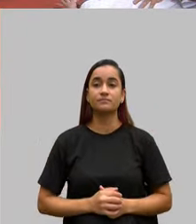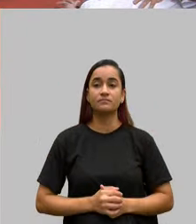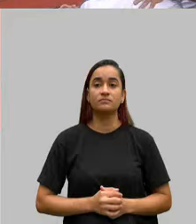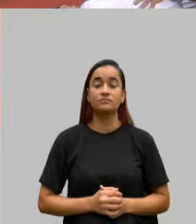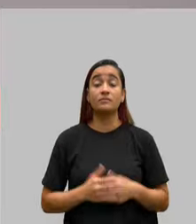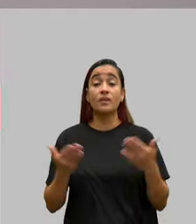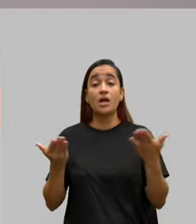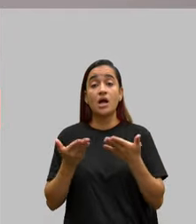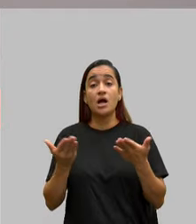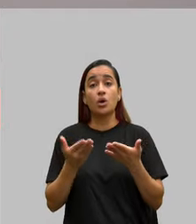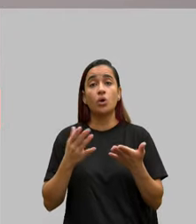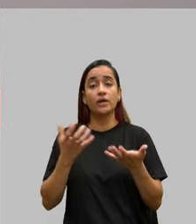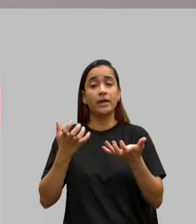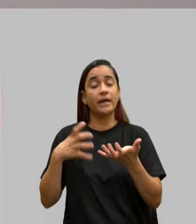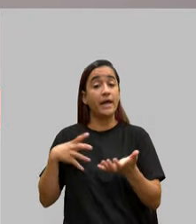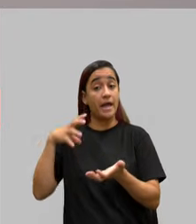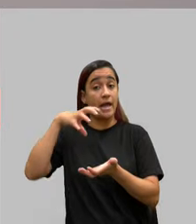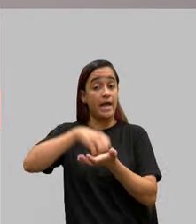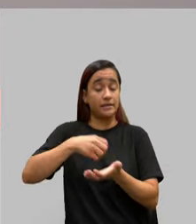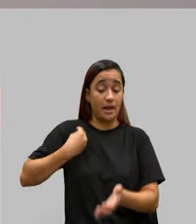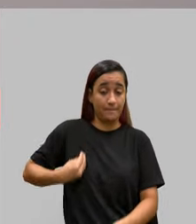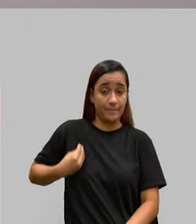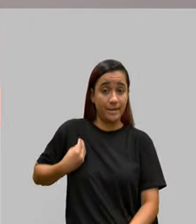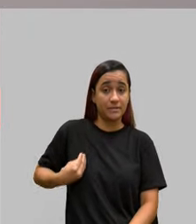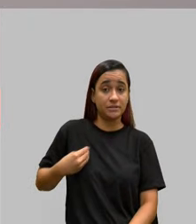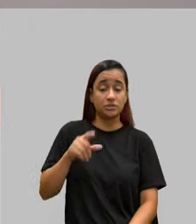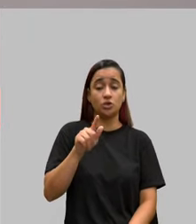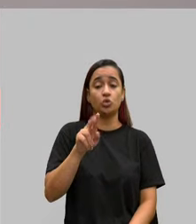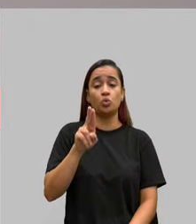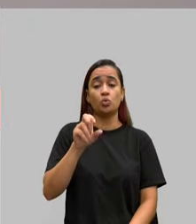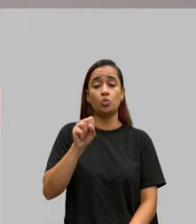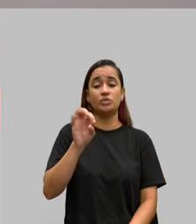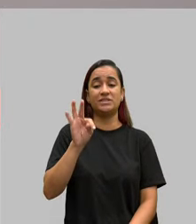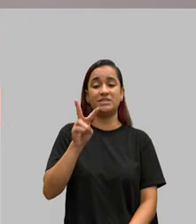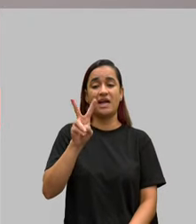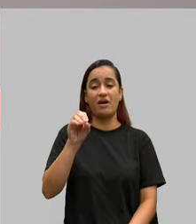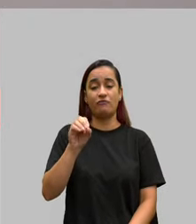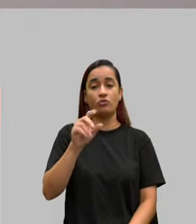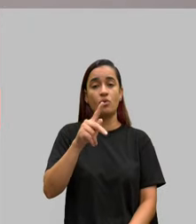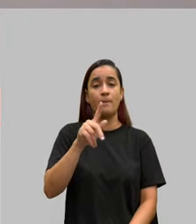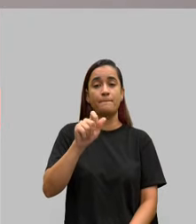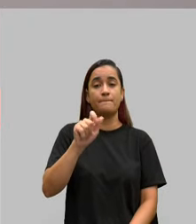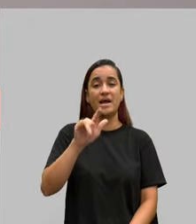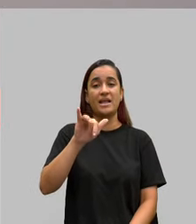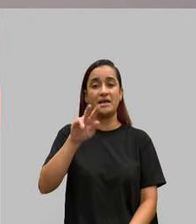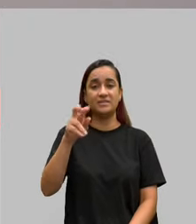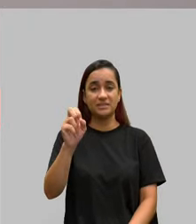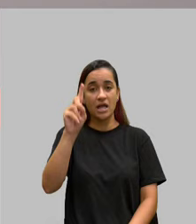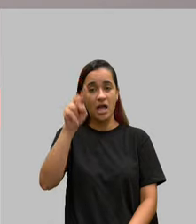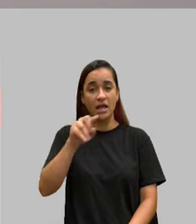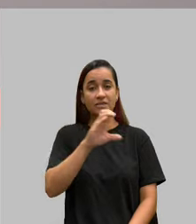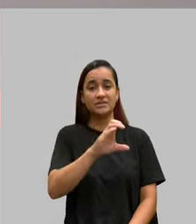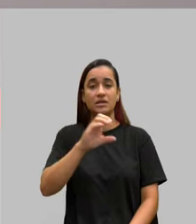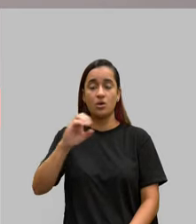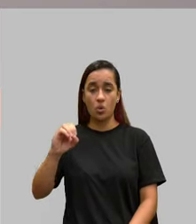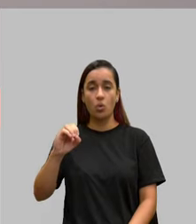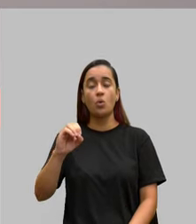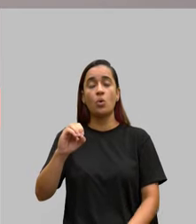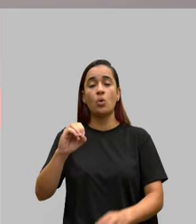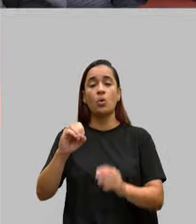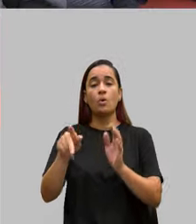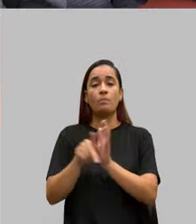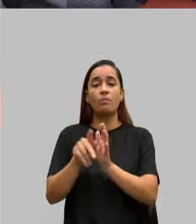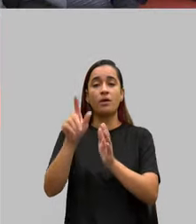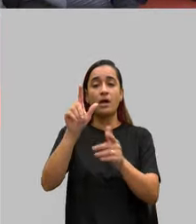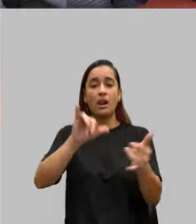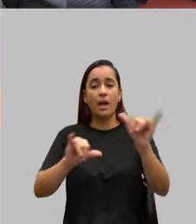gostaríamos de registrar a presença de Gustavo Palhares CEO da Easy Labs laboratório de pesquisa e fabricação